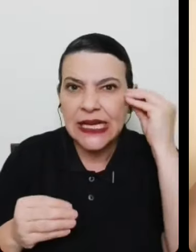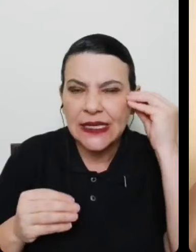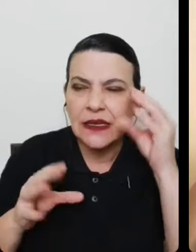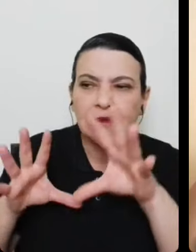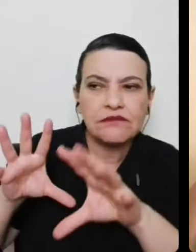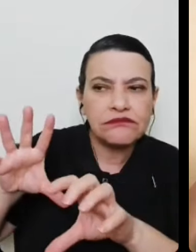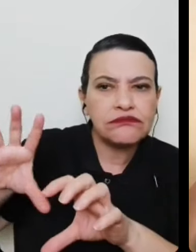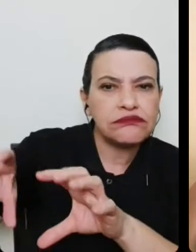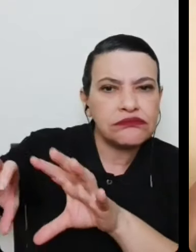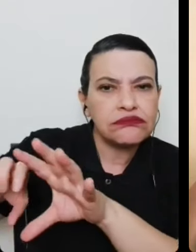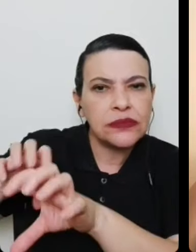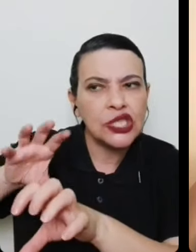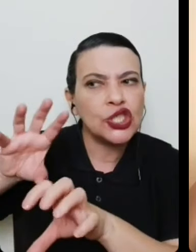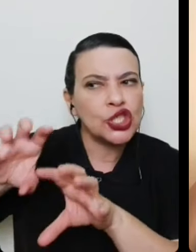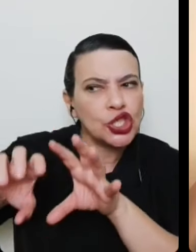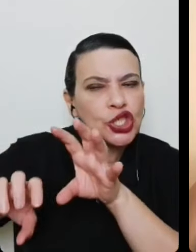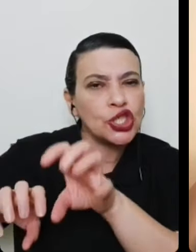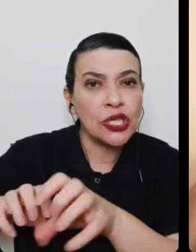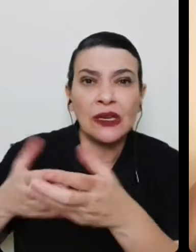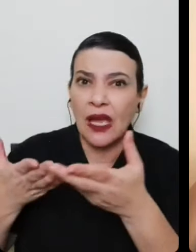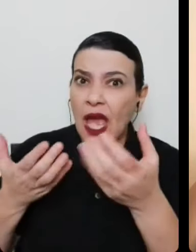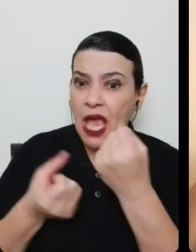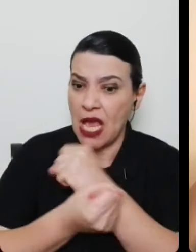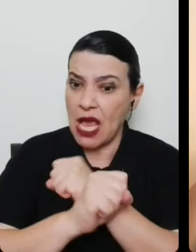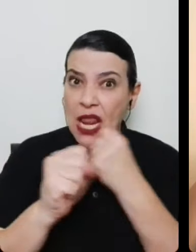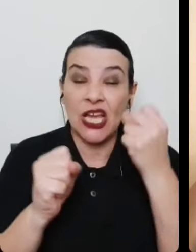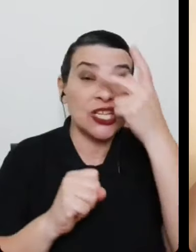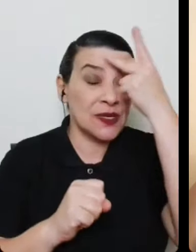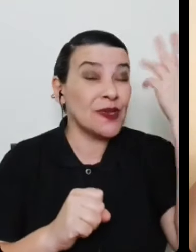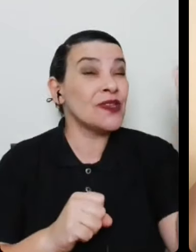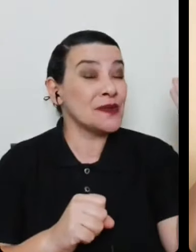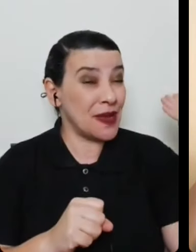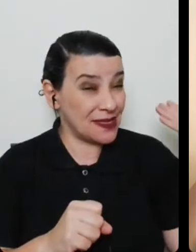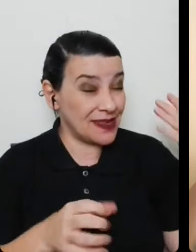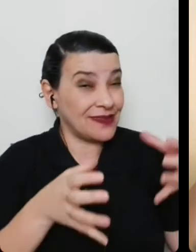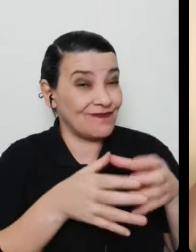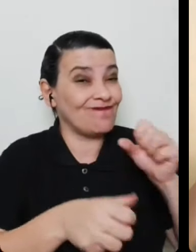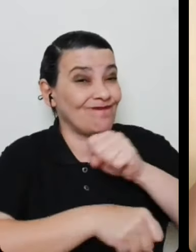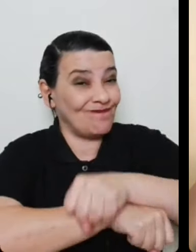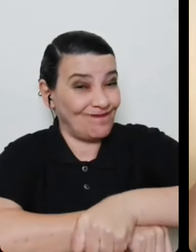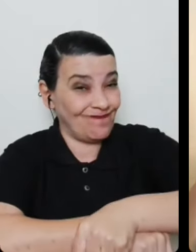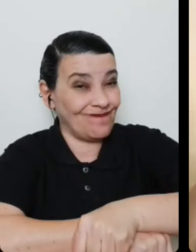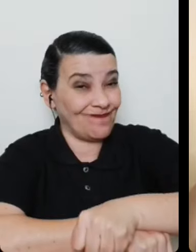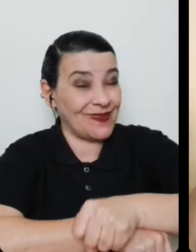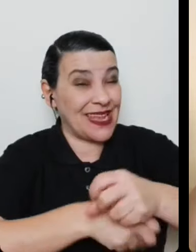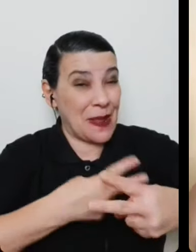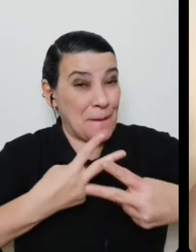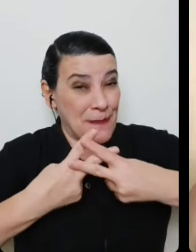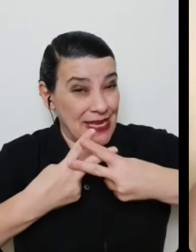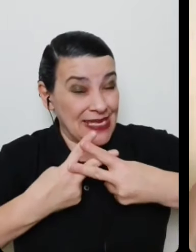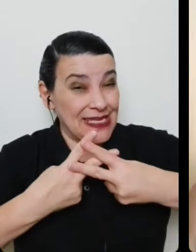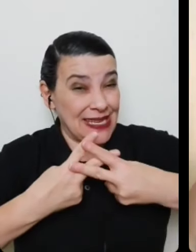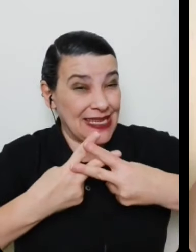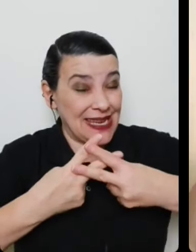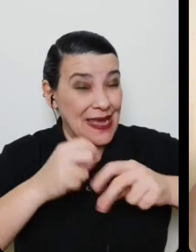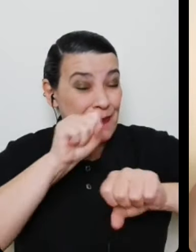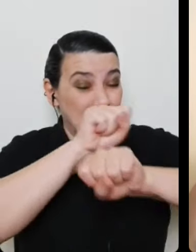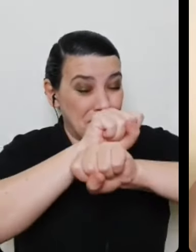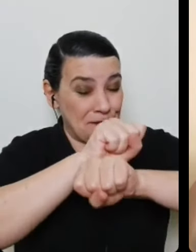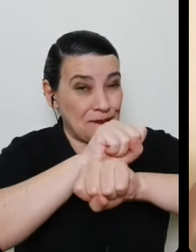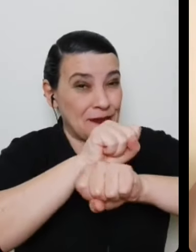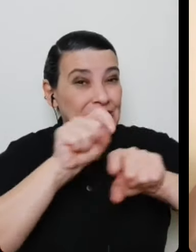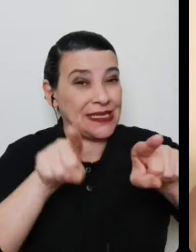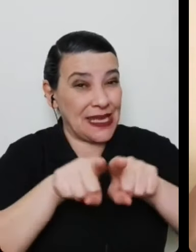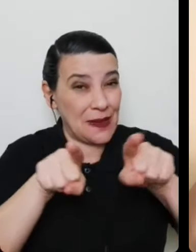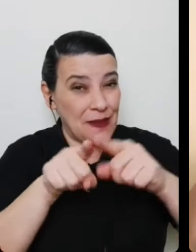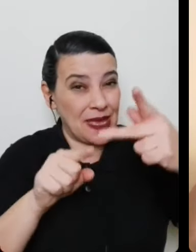enorme e onde as pessoas eram presas, né? Os braços, as pernas, a cabeça eram presas ali. E ela